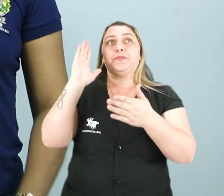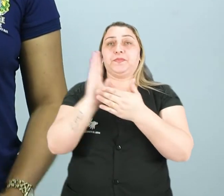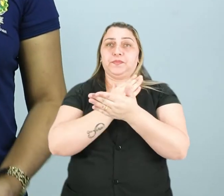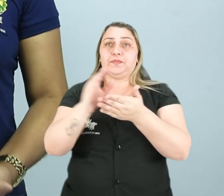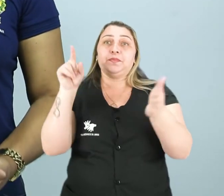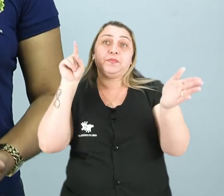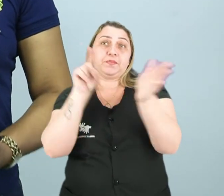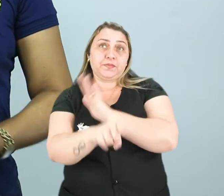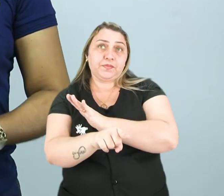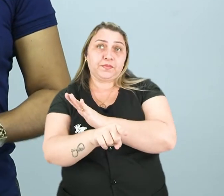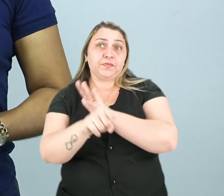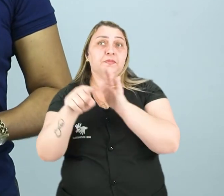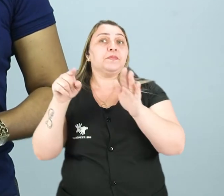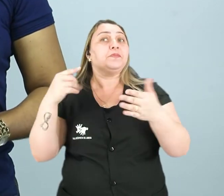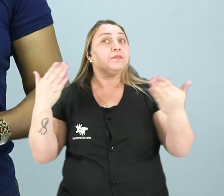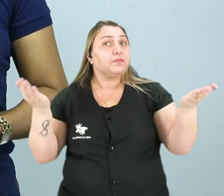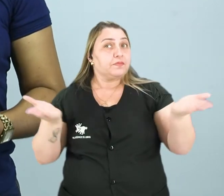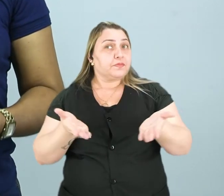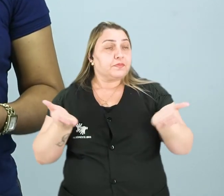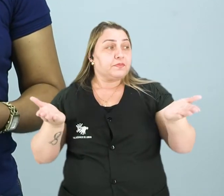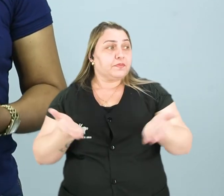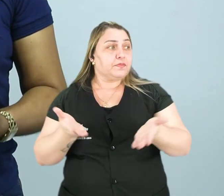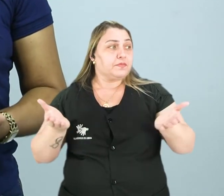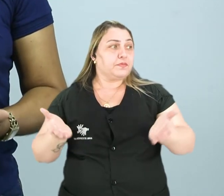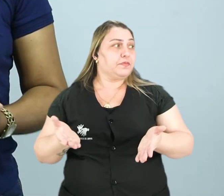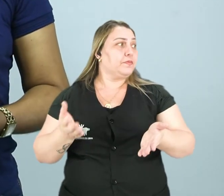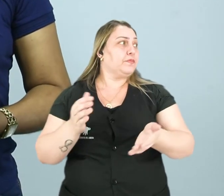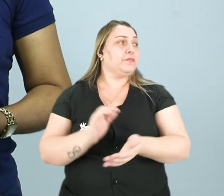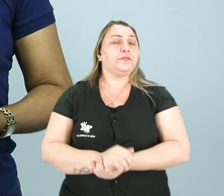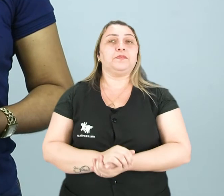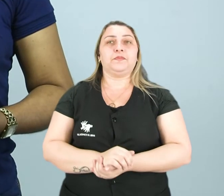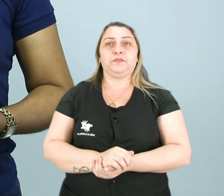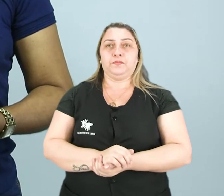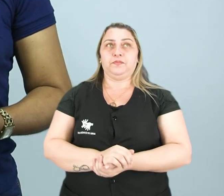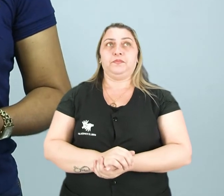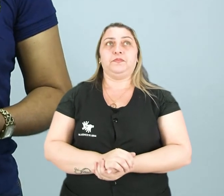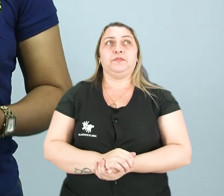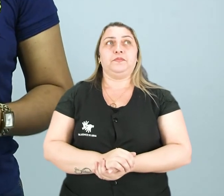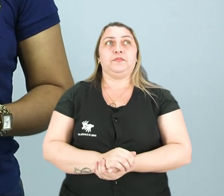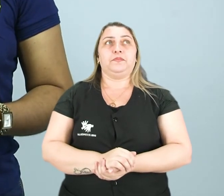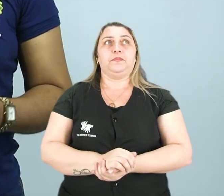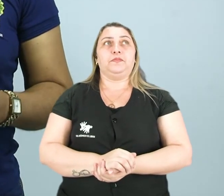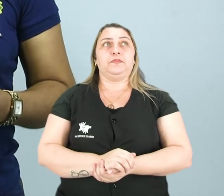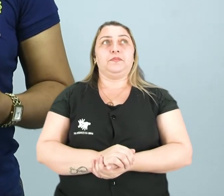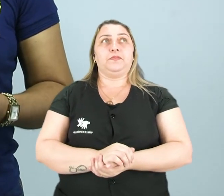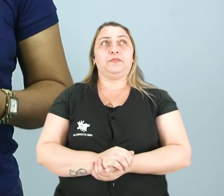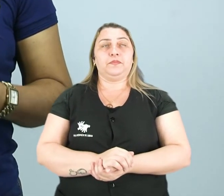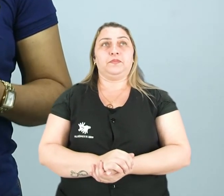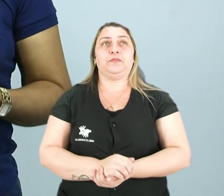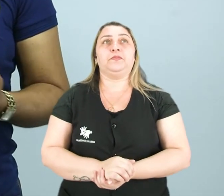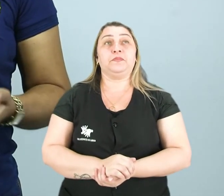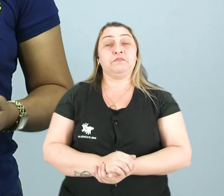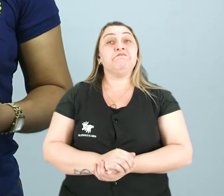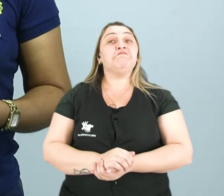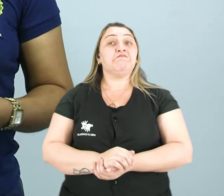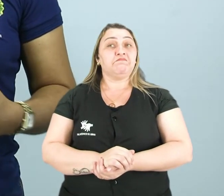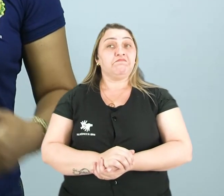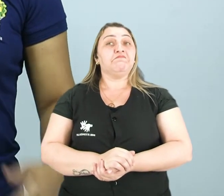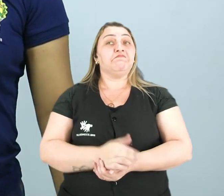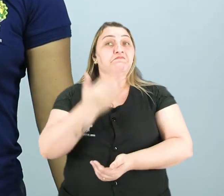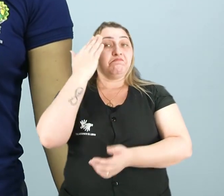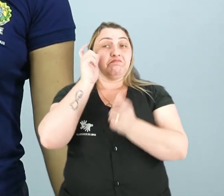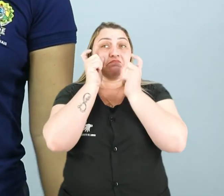algumas perguntas que eu vou fazer agora e vocês vão respondê-la, porque eu sei que vocês prestaram bastante atenção nesta